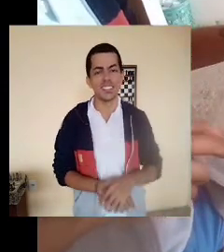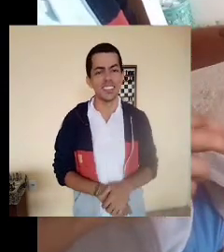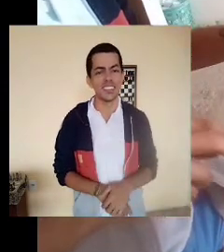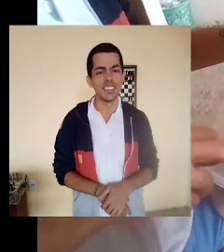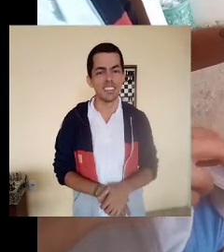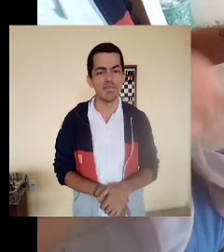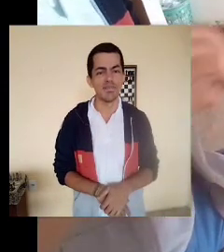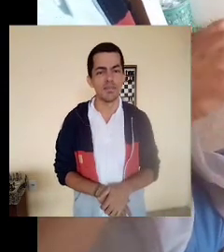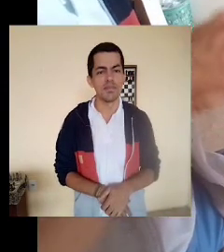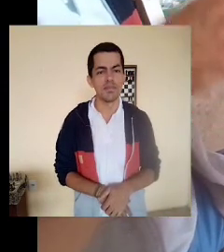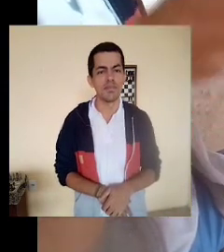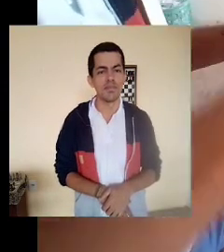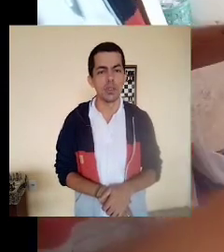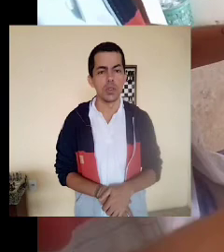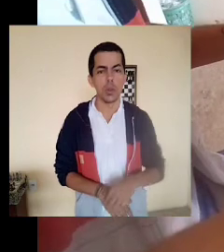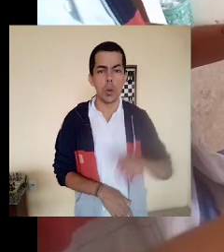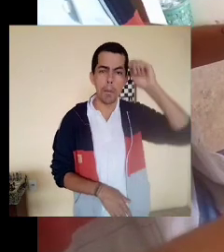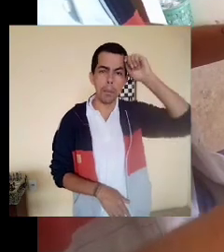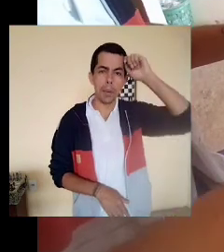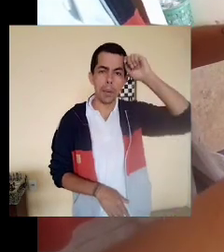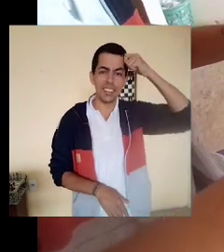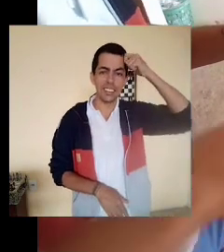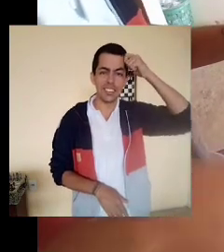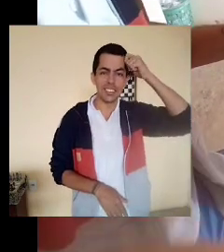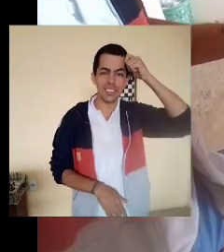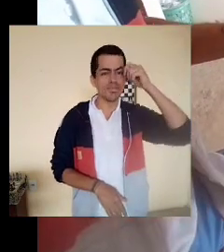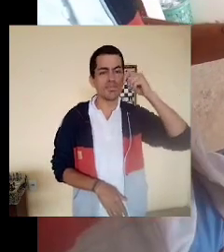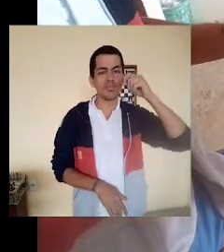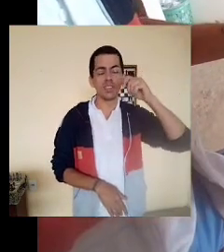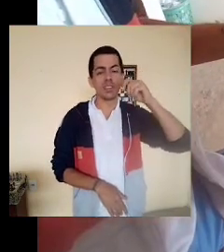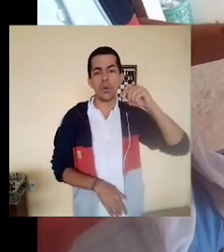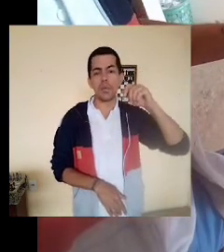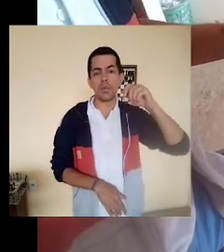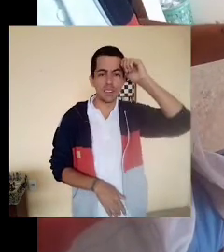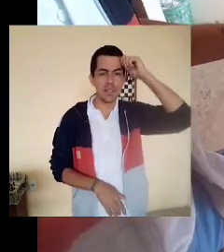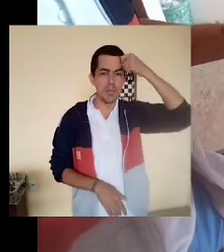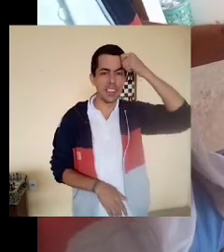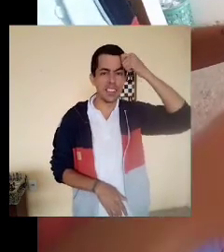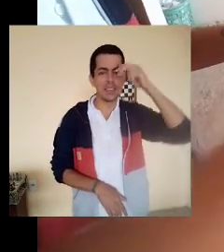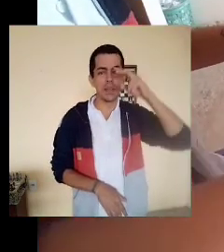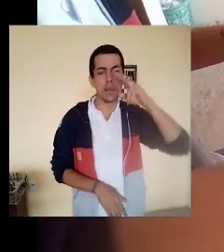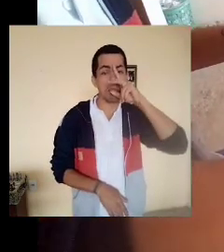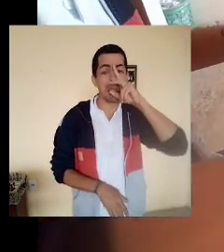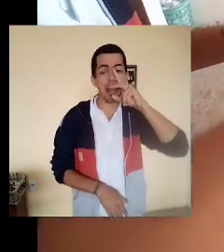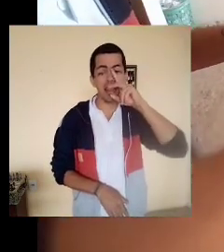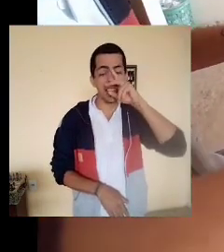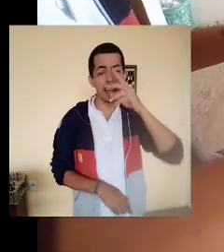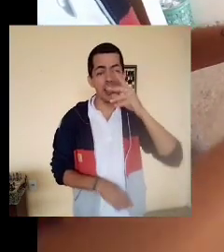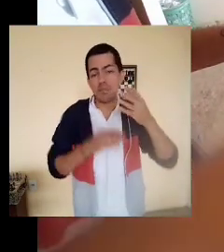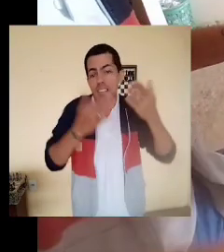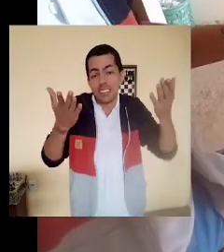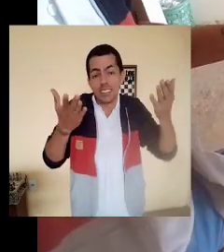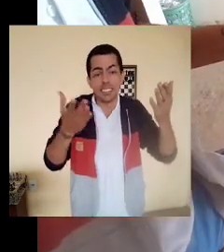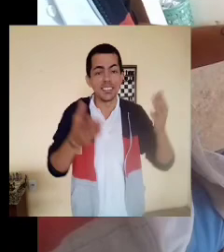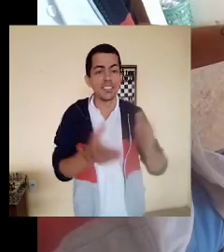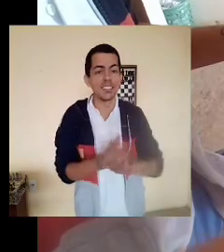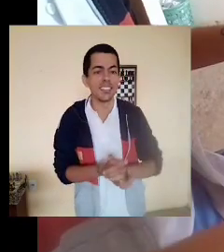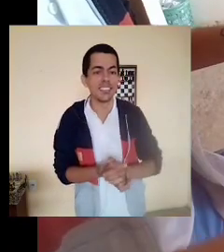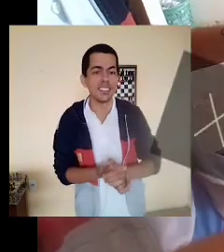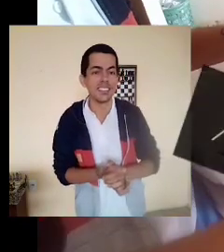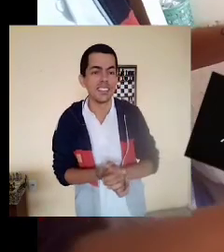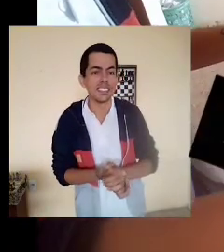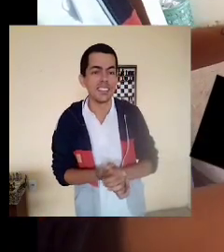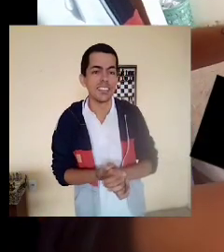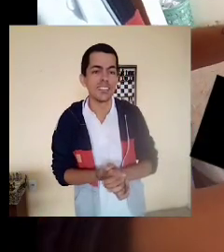do rei. A rainha também já vem aqui pensando em dar o checkmate. E olha só,